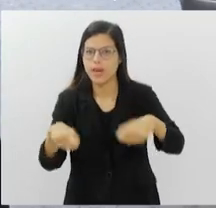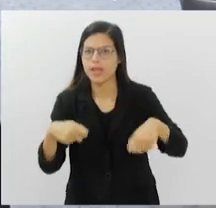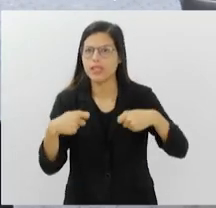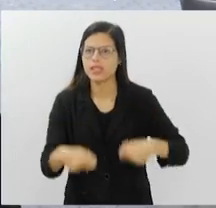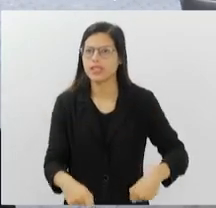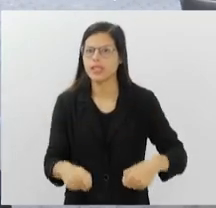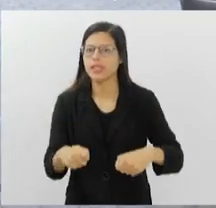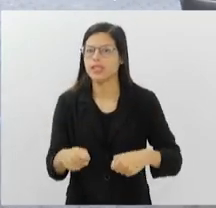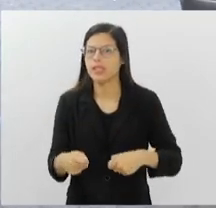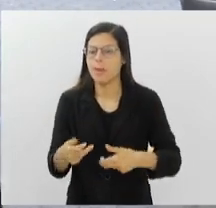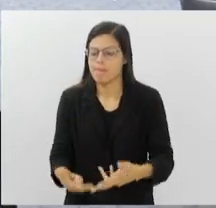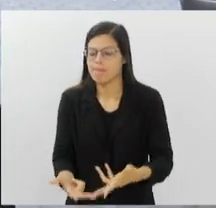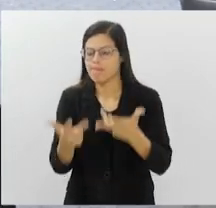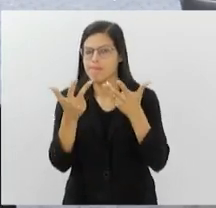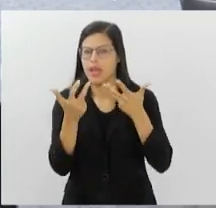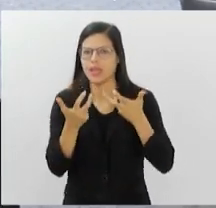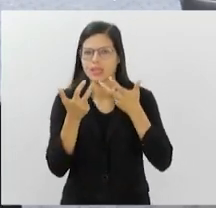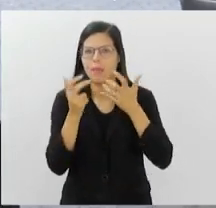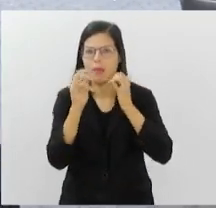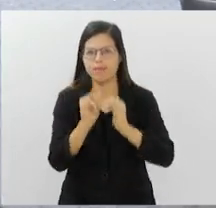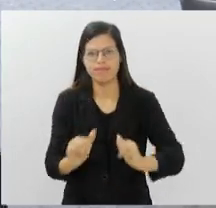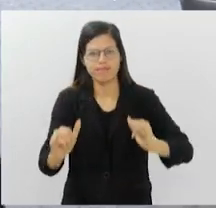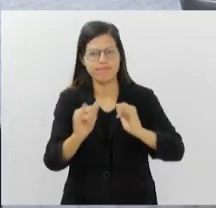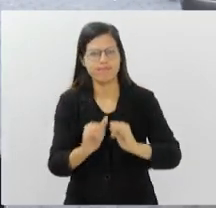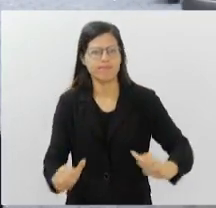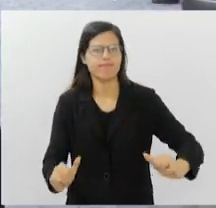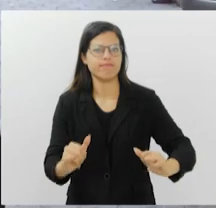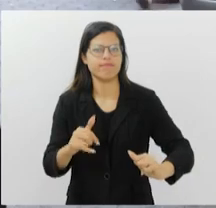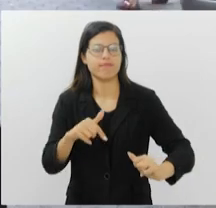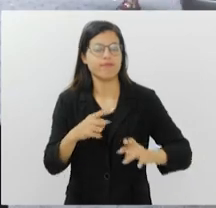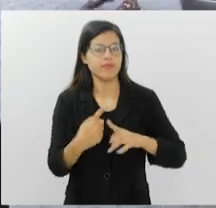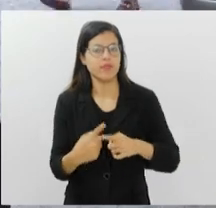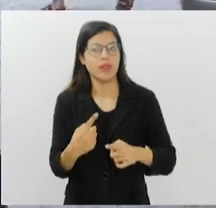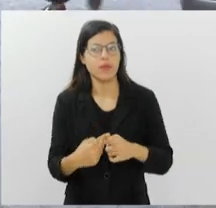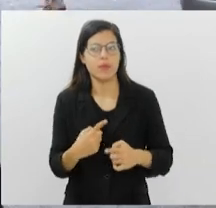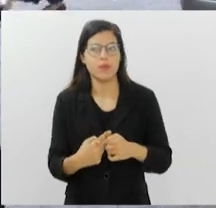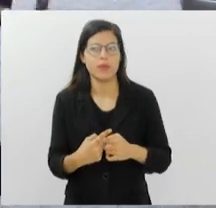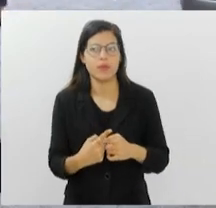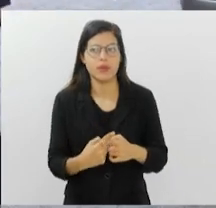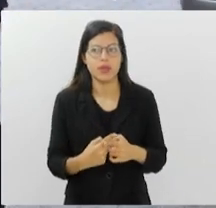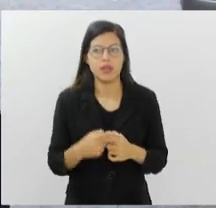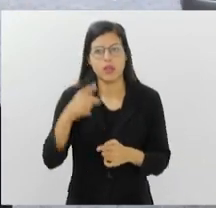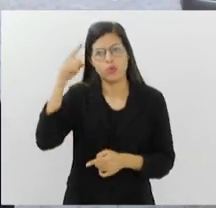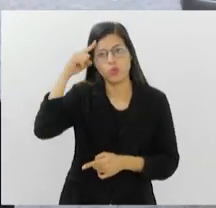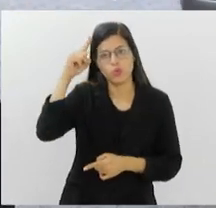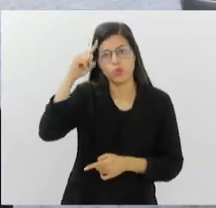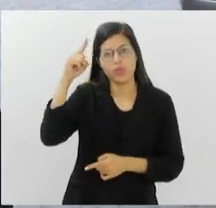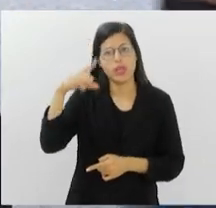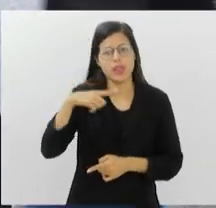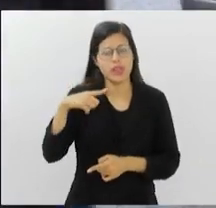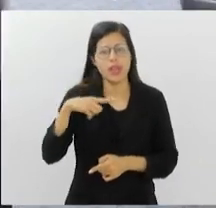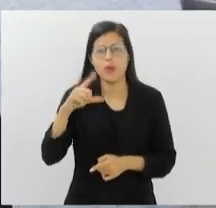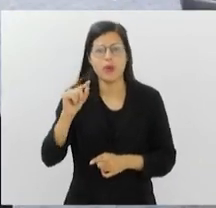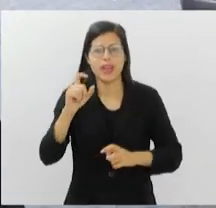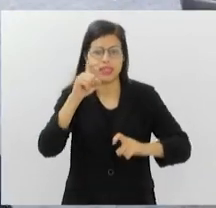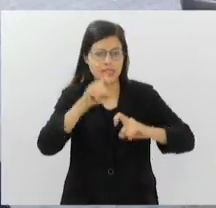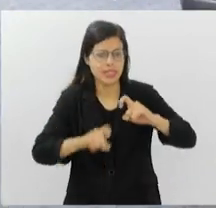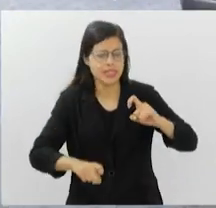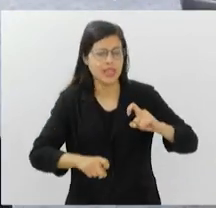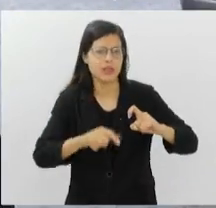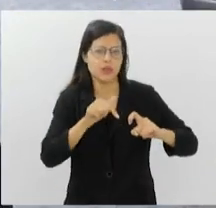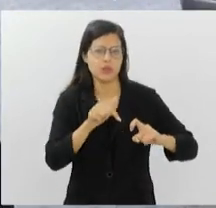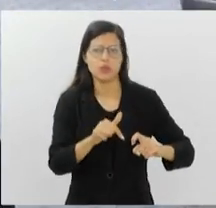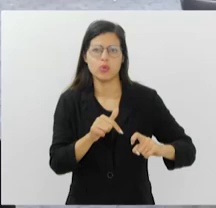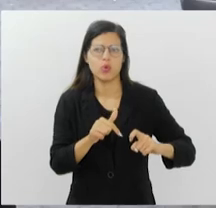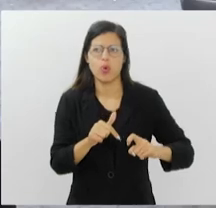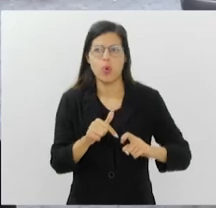palavra sífilis, entrar no seu dia a dia, até porque no dia a dia tem relação sexual, no